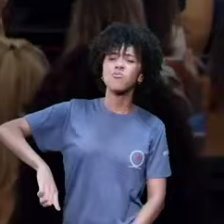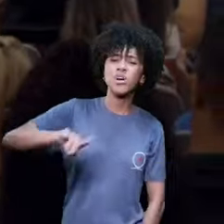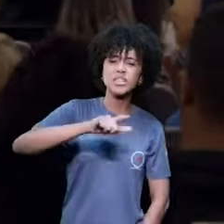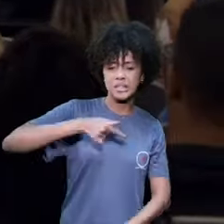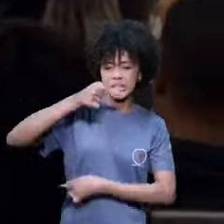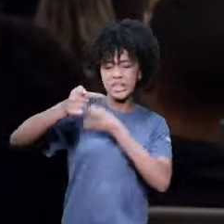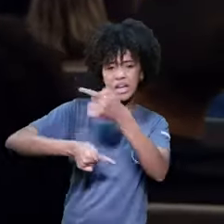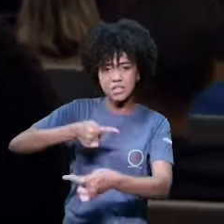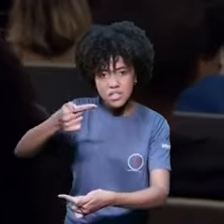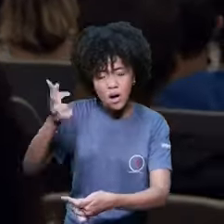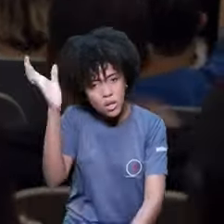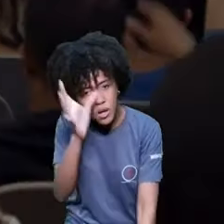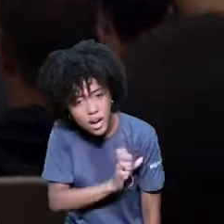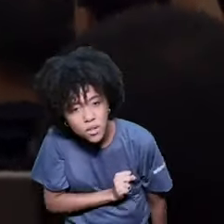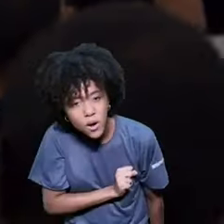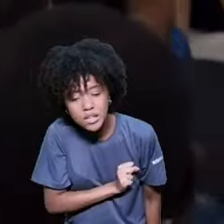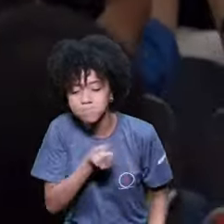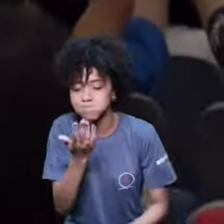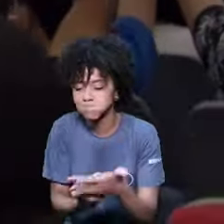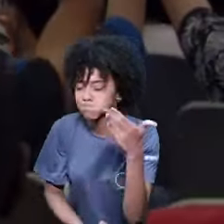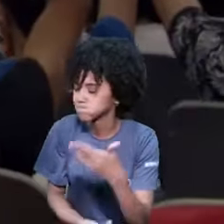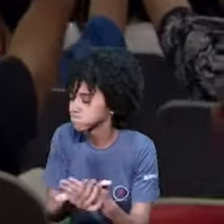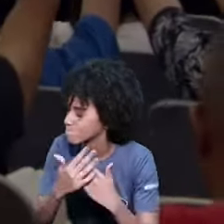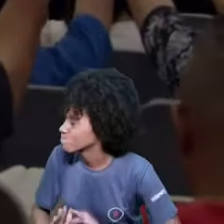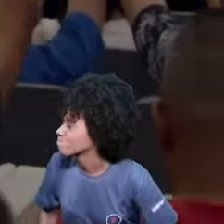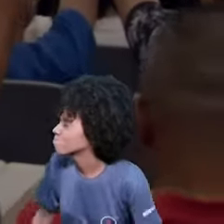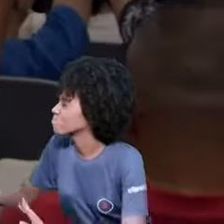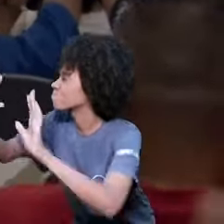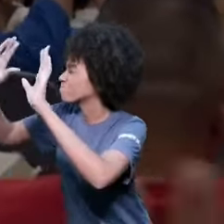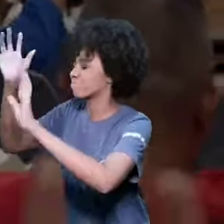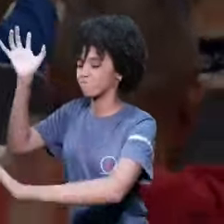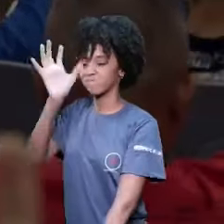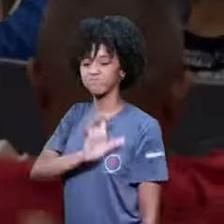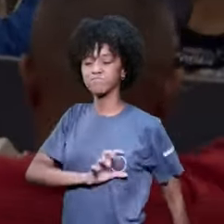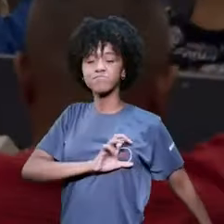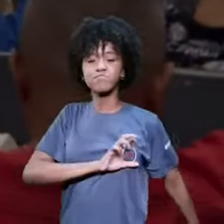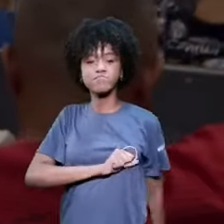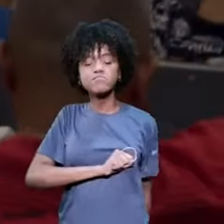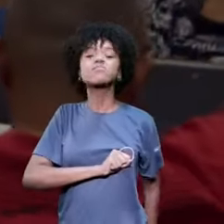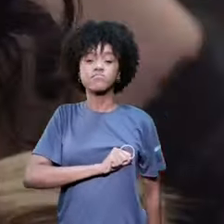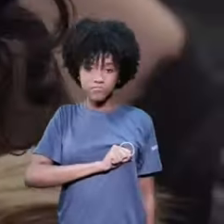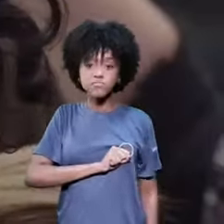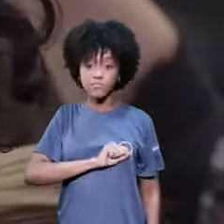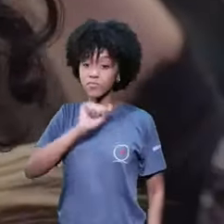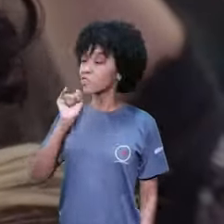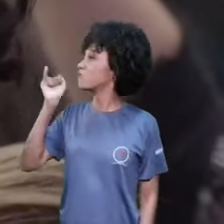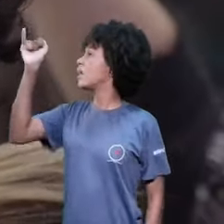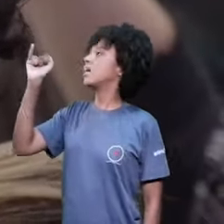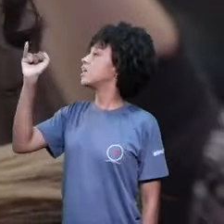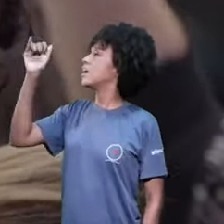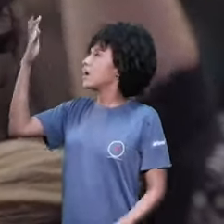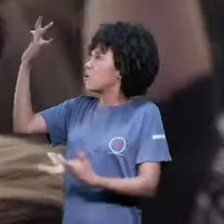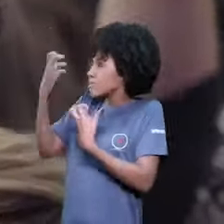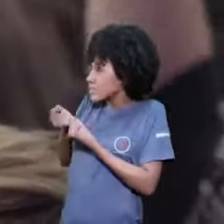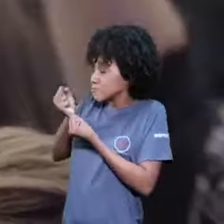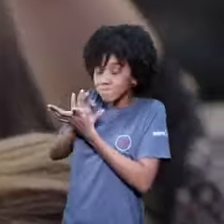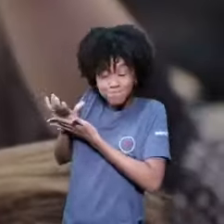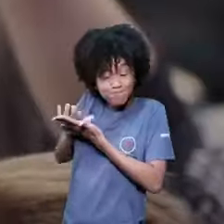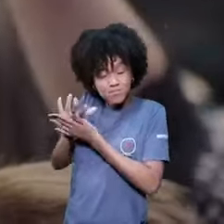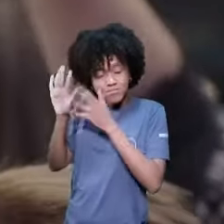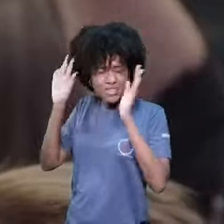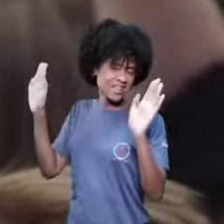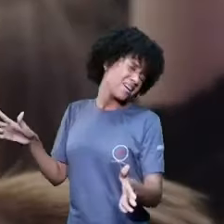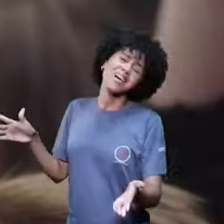está aqui, erga suas mãos, entregue uma adoração para Ele, diga, eu não recebi, e daí eu